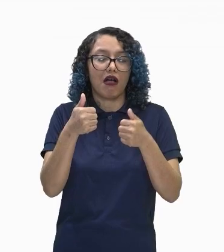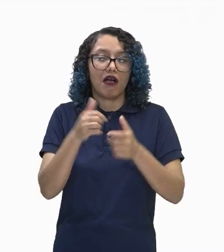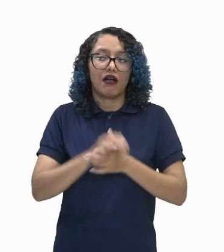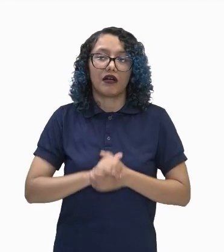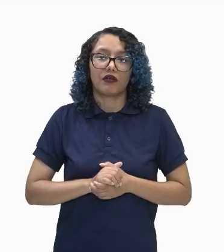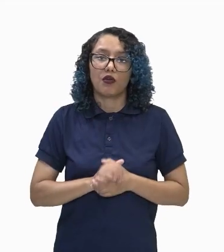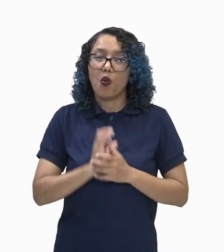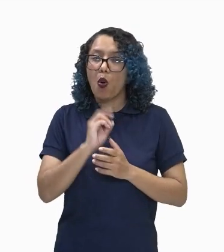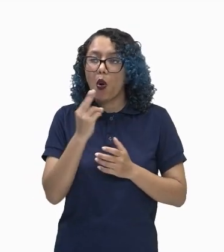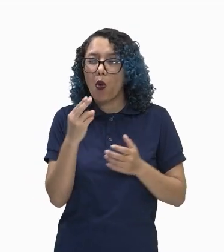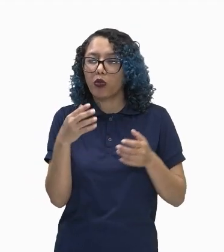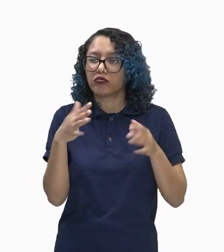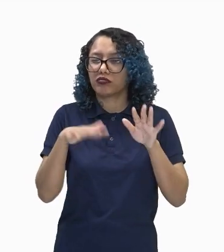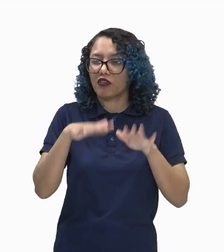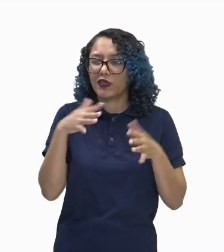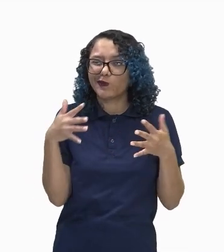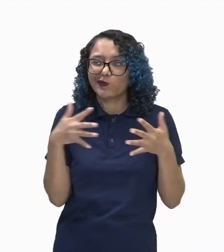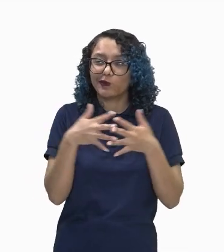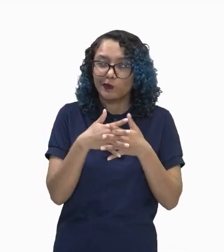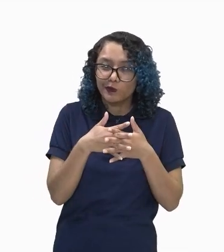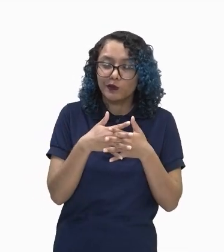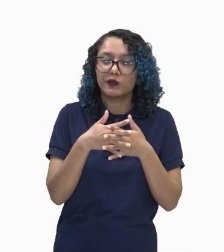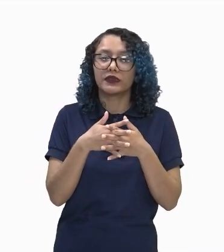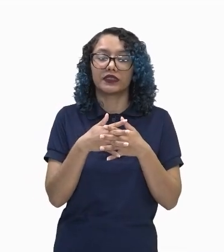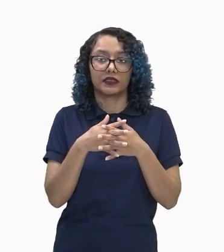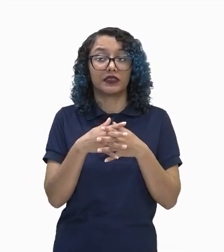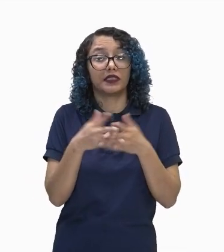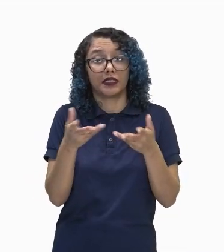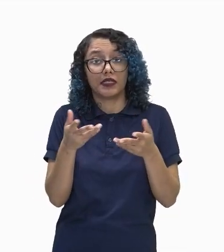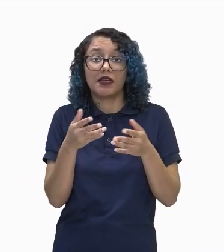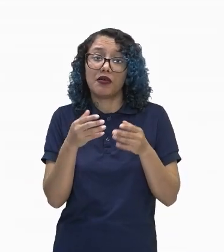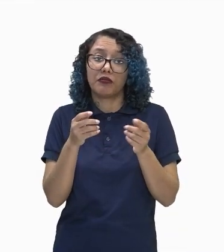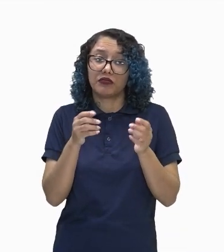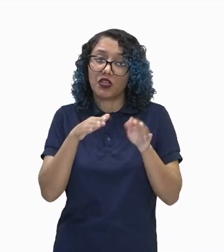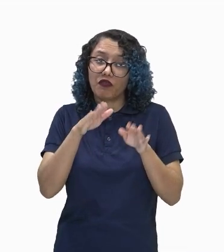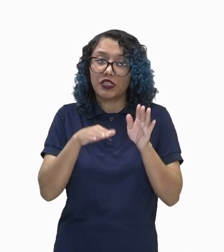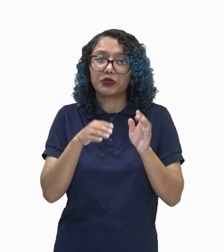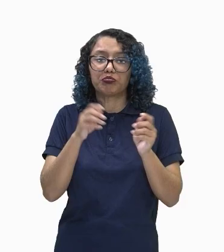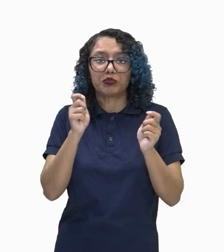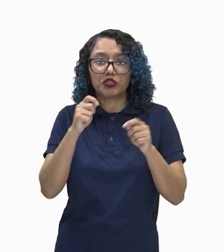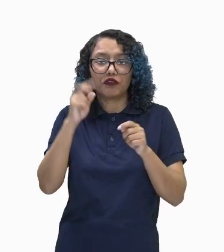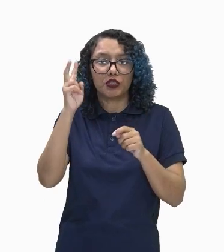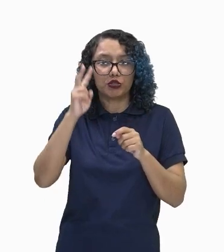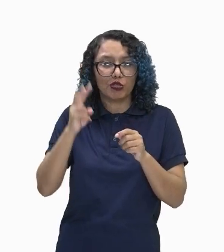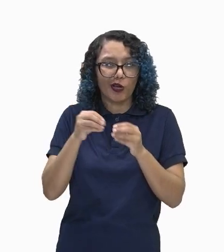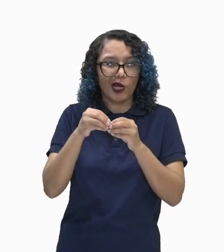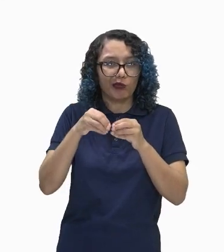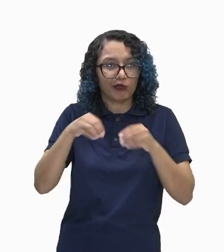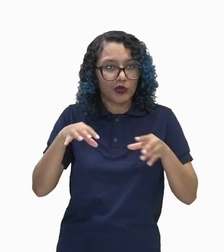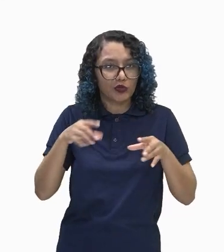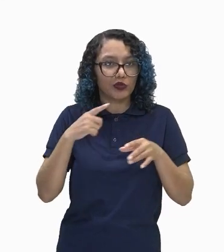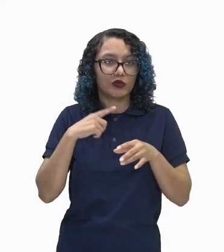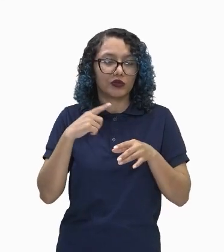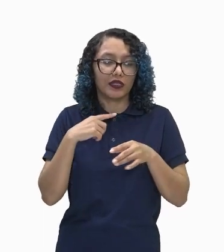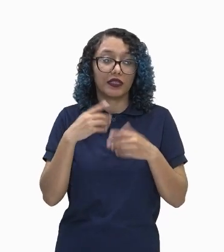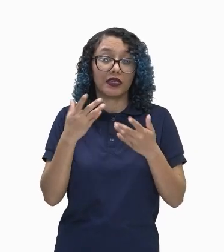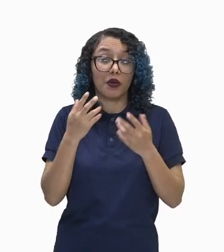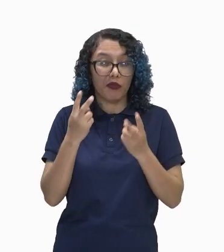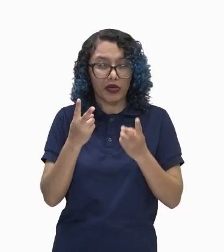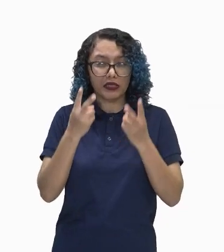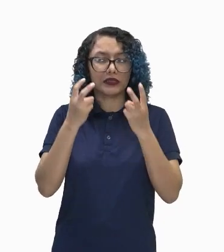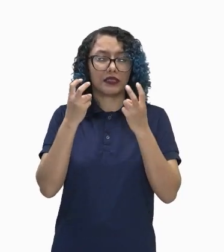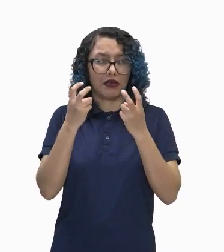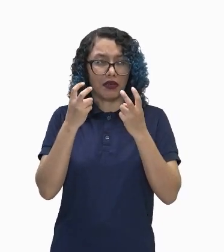ficou confuso e de alguma forma prejudicou aquela narrativa, ok? Então, percebam que não é